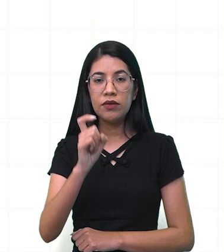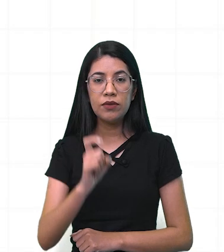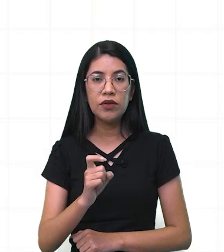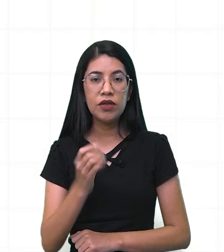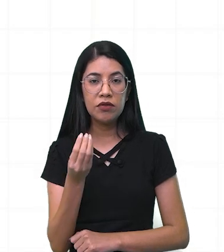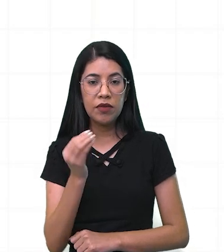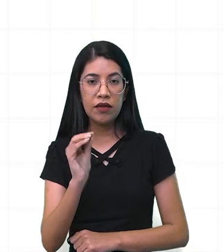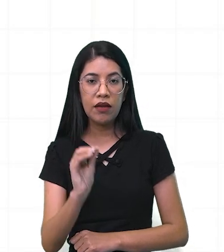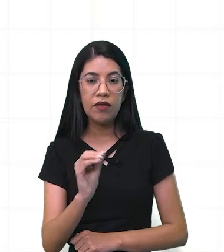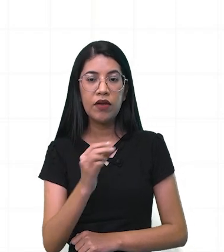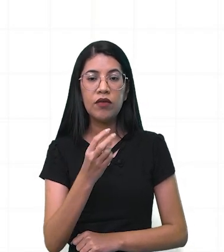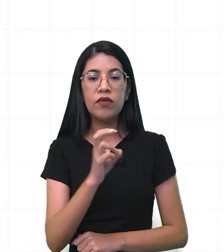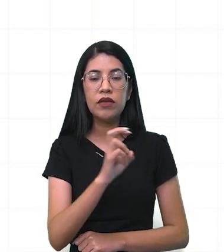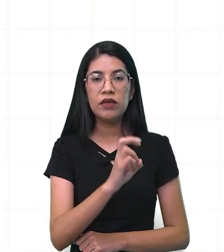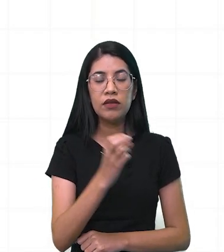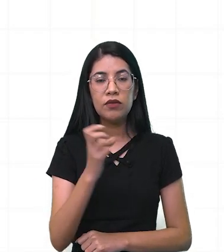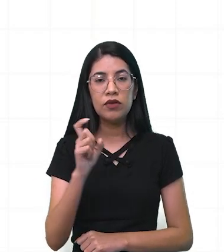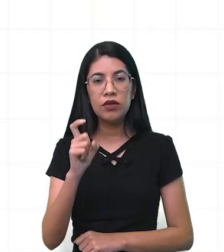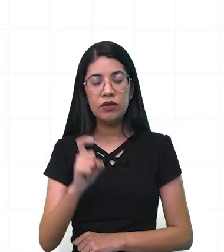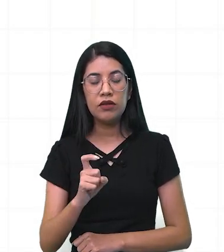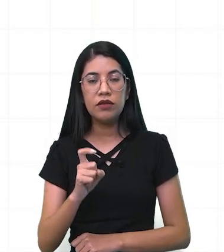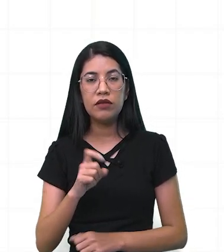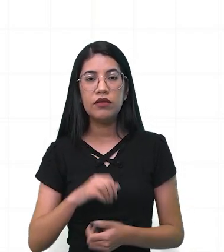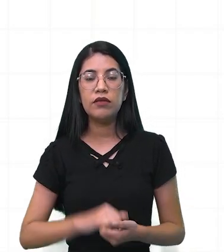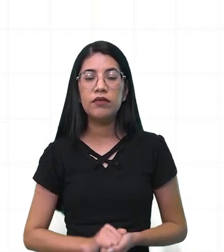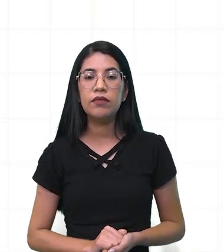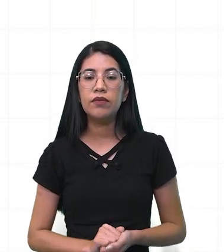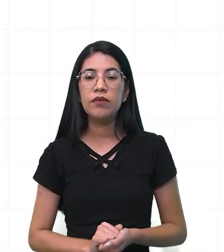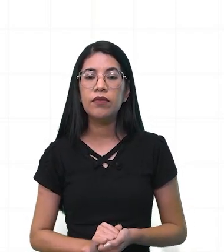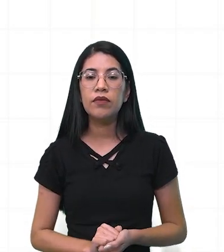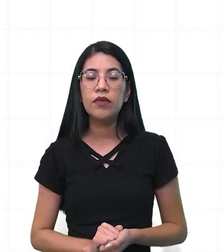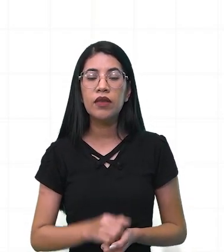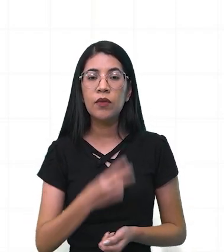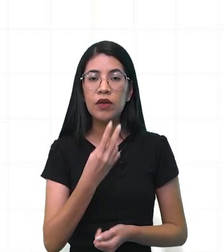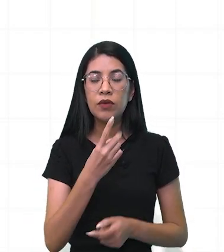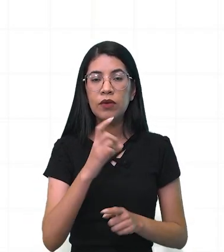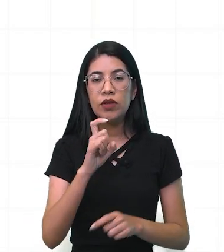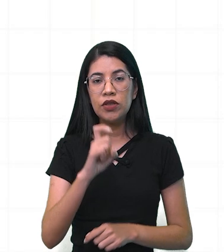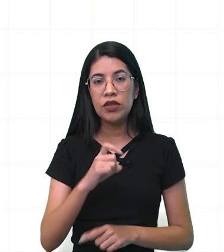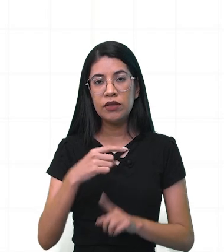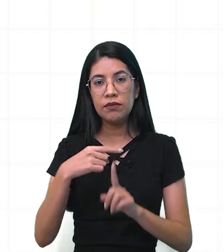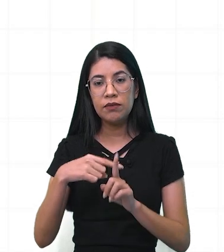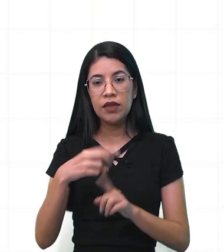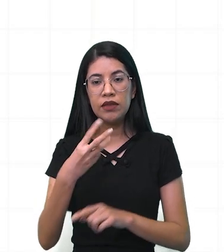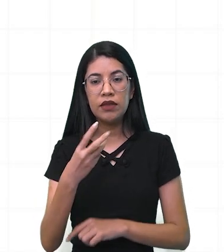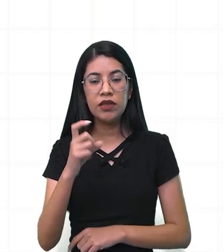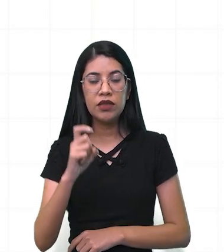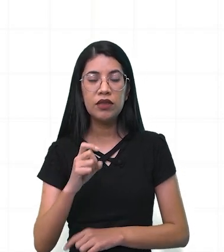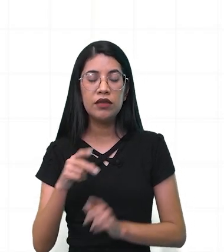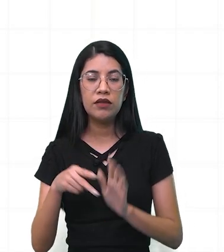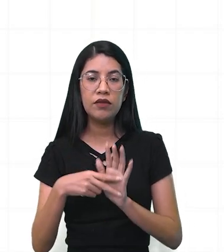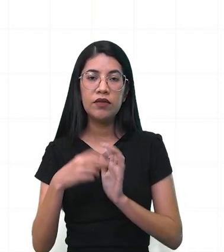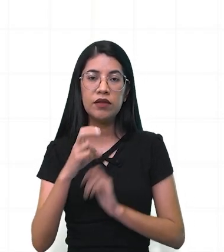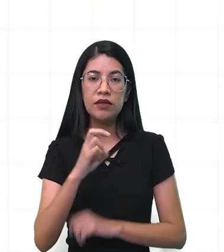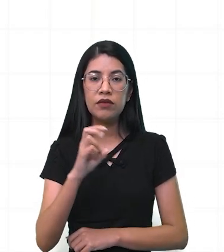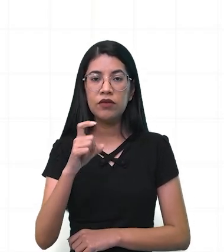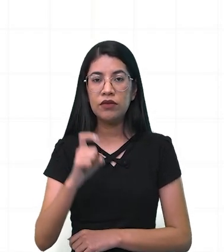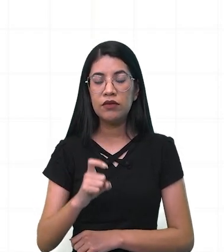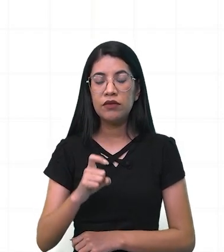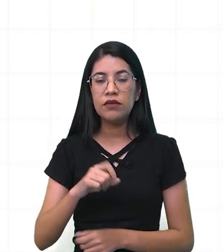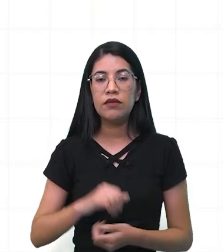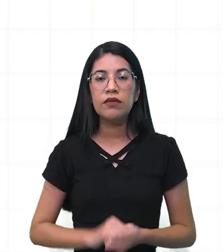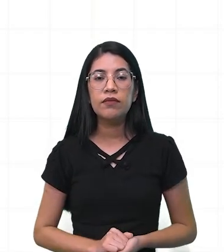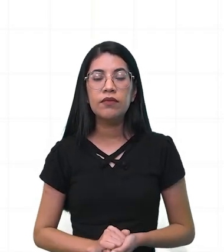tá certo? Por isso que eu digo que 2x mais 3x é igual a 5x, ok?